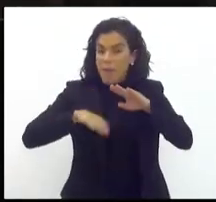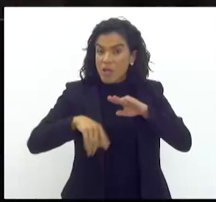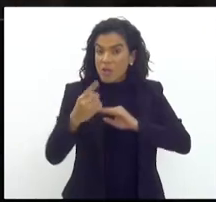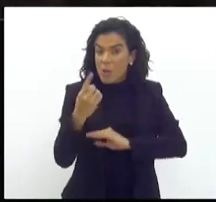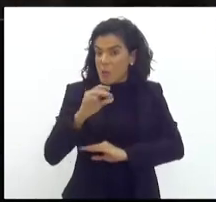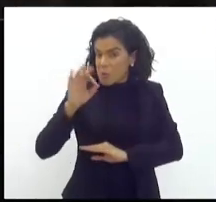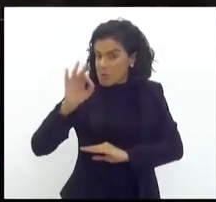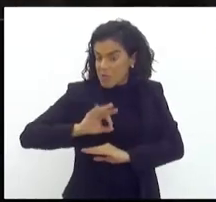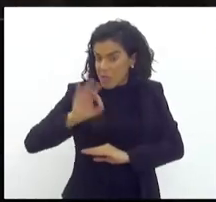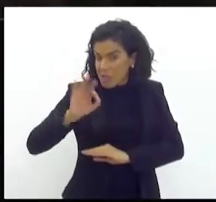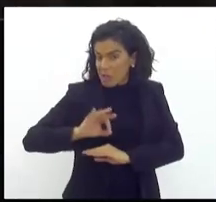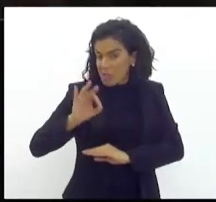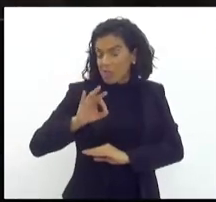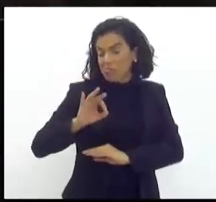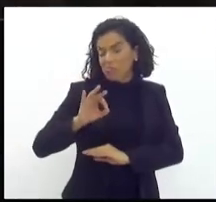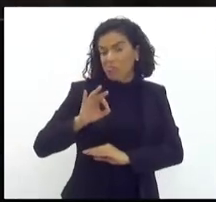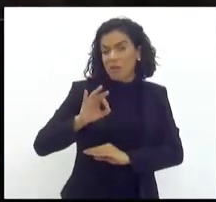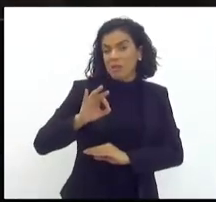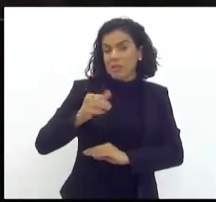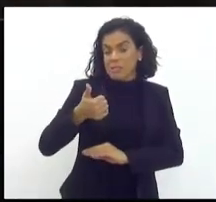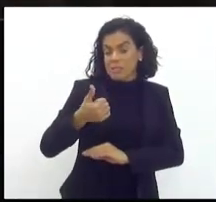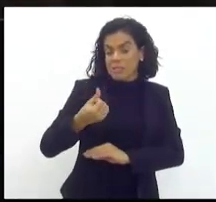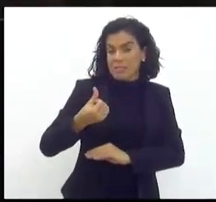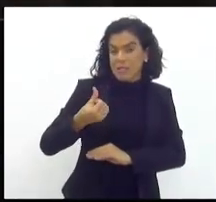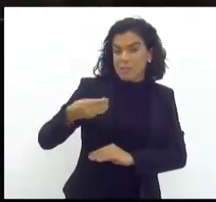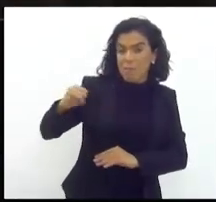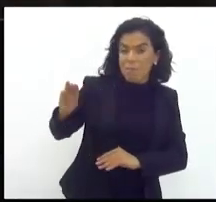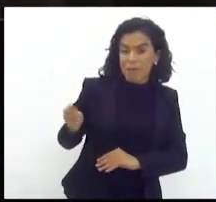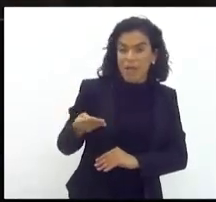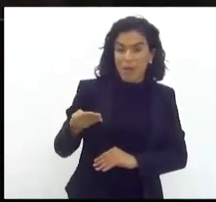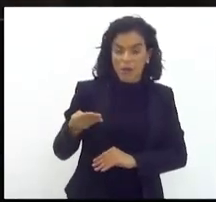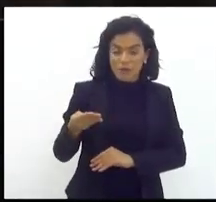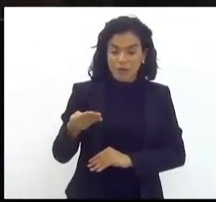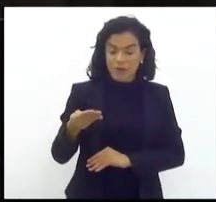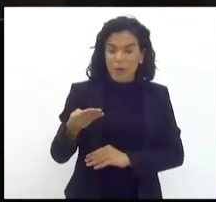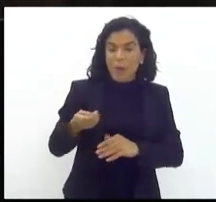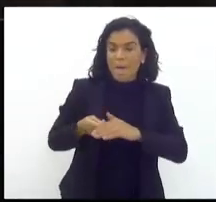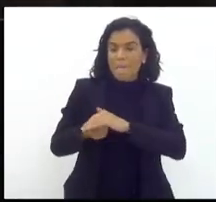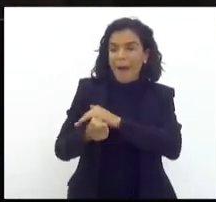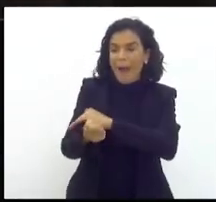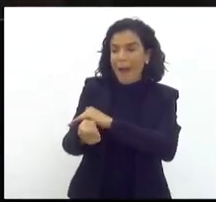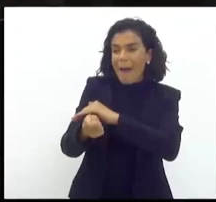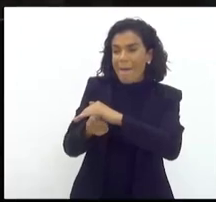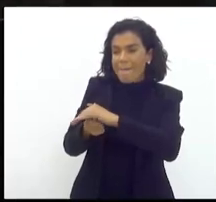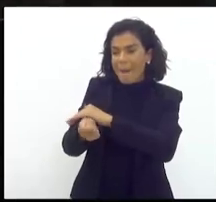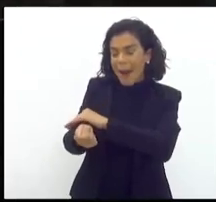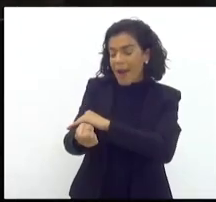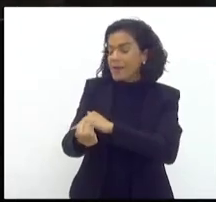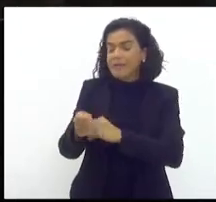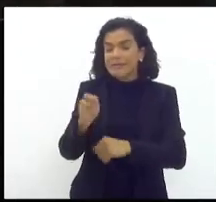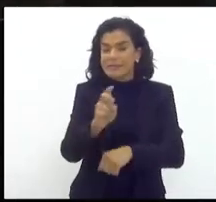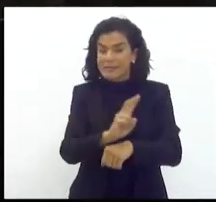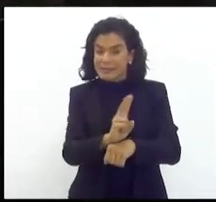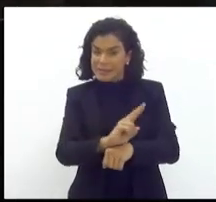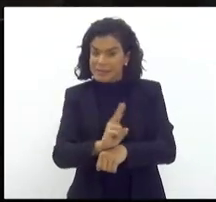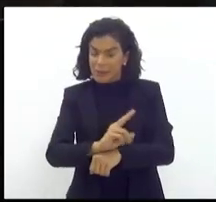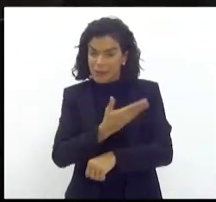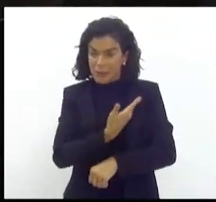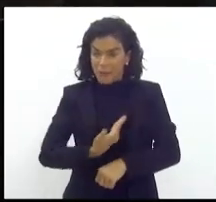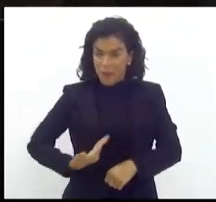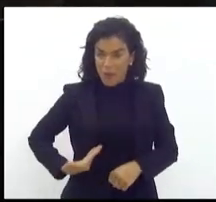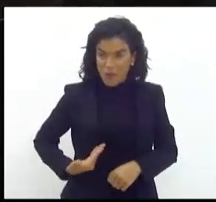cento desse montante de 16 bilhões investidos em segurança pública não foram